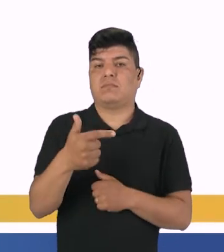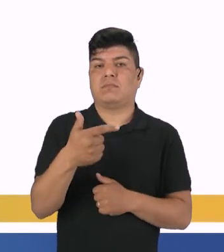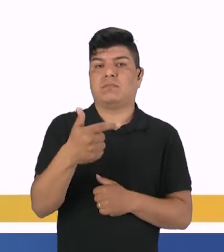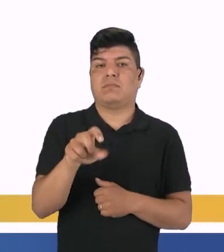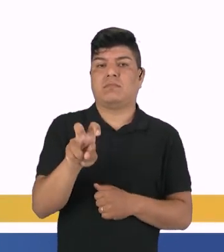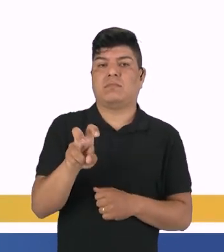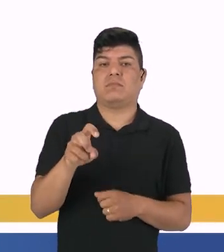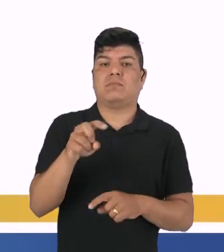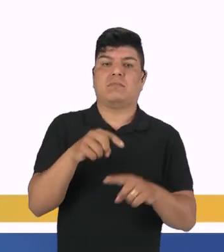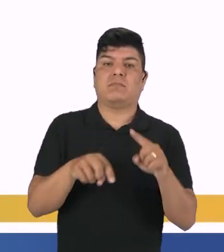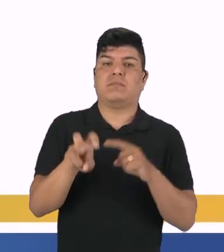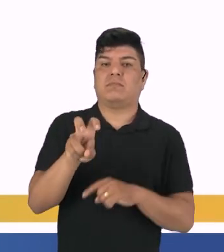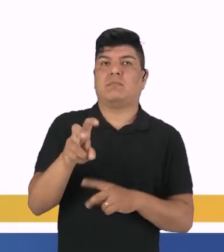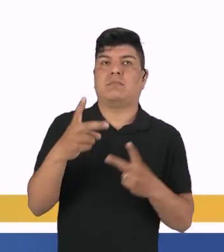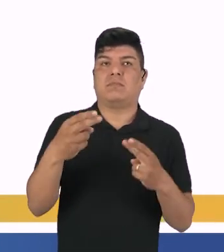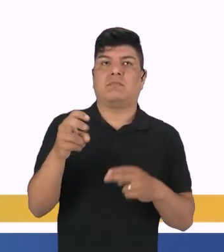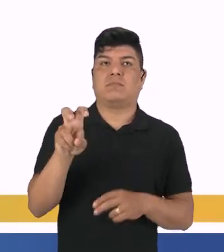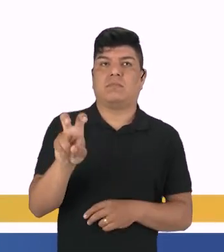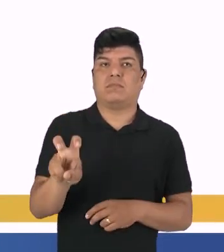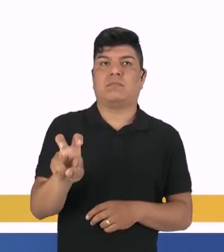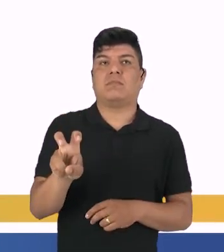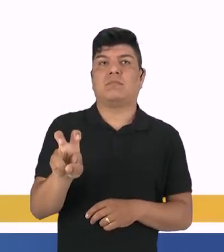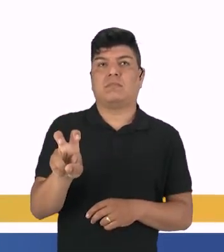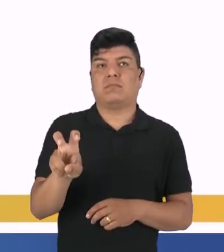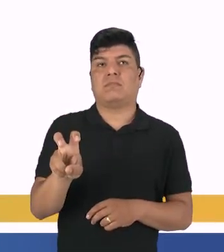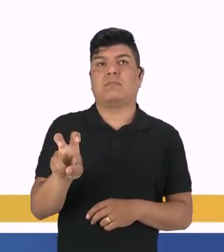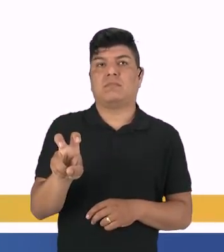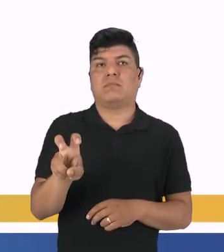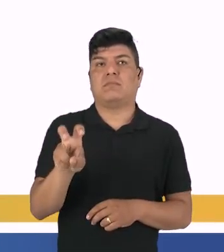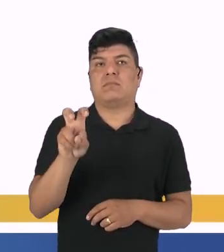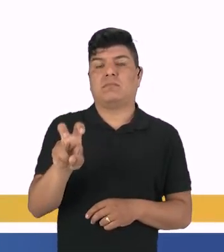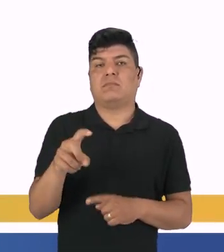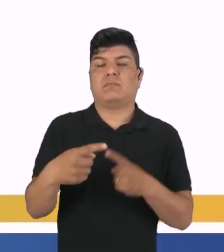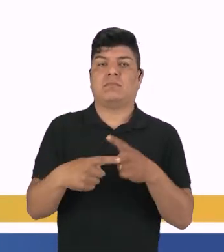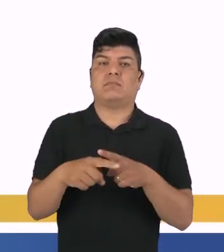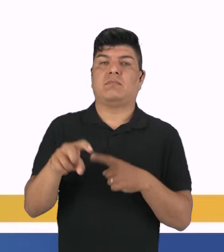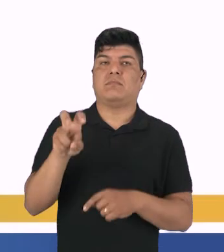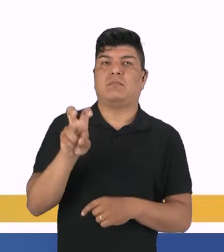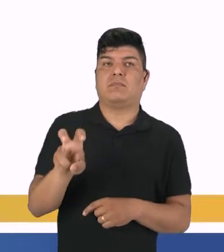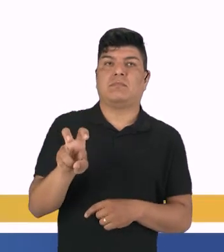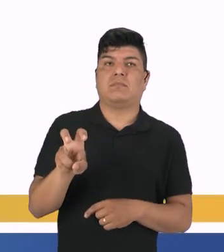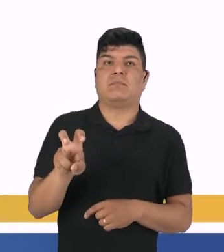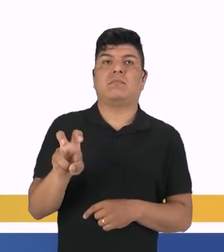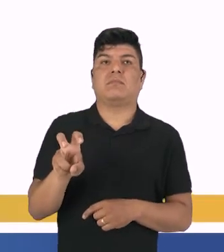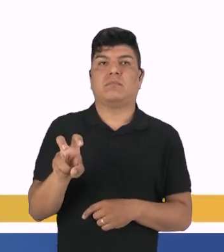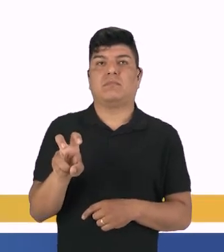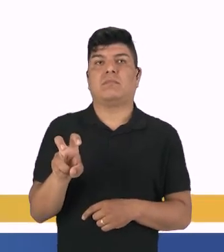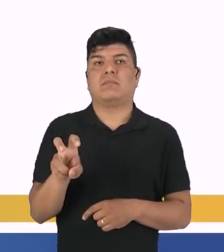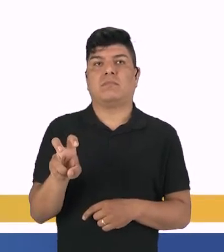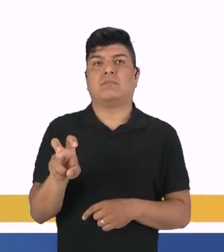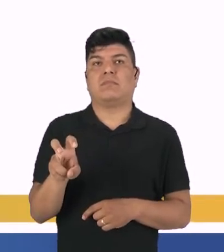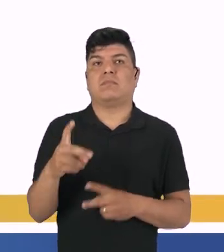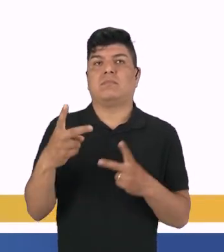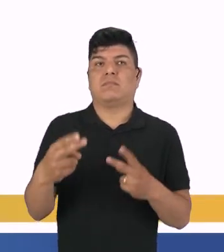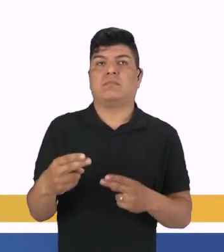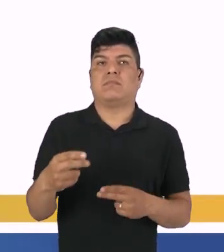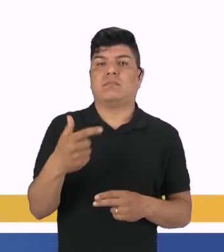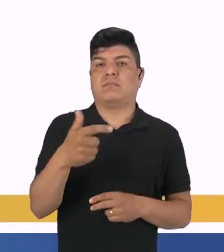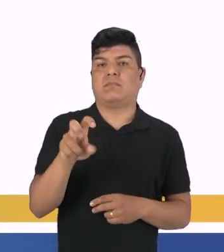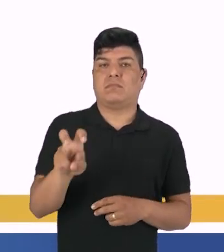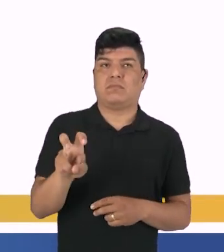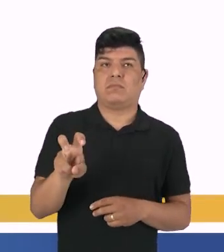25. 25 dividido para 5, a tabuada lá do 5 vai dar 5. E aí, 5 vezes